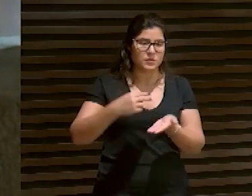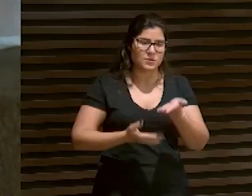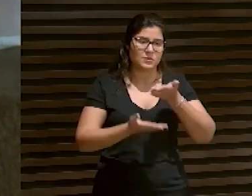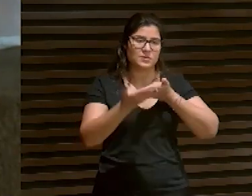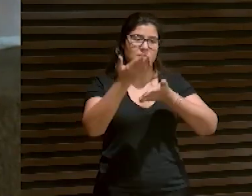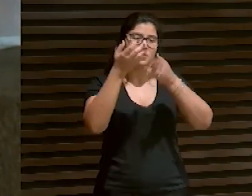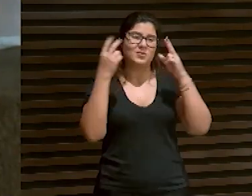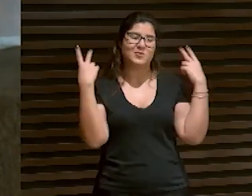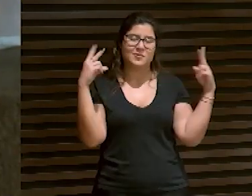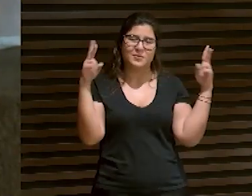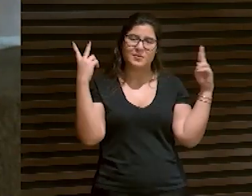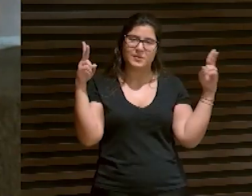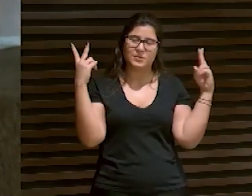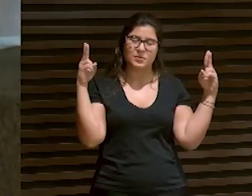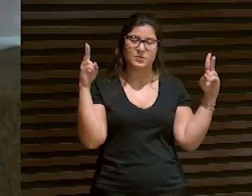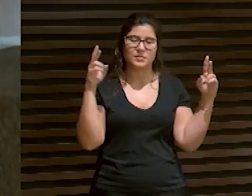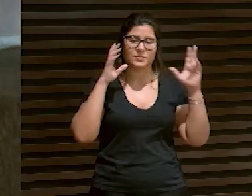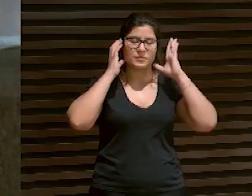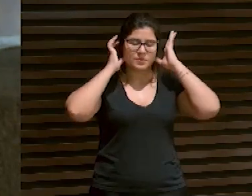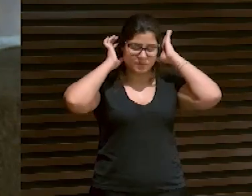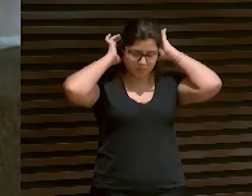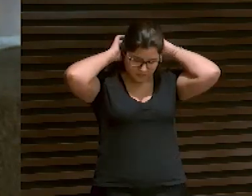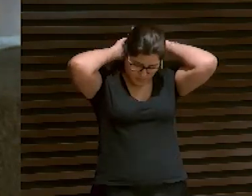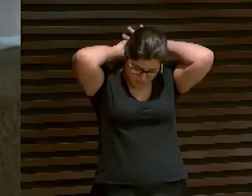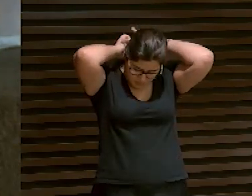Irmãos, eu finalizo